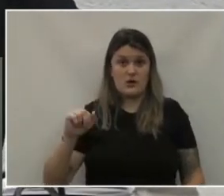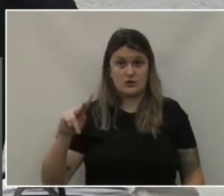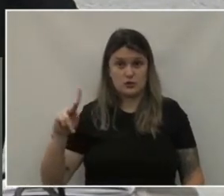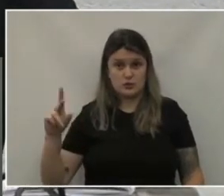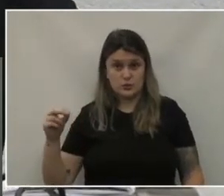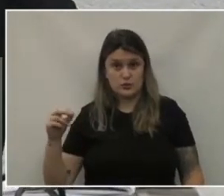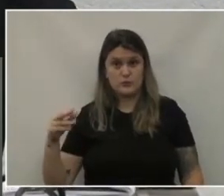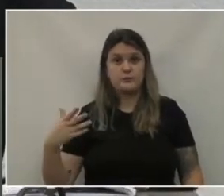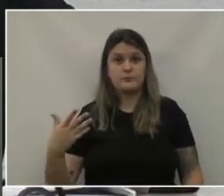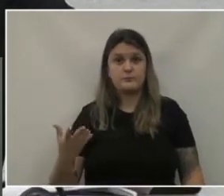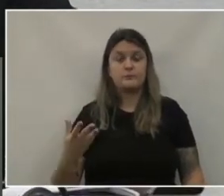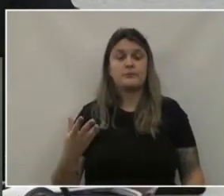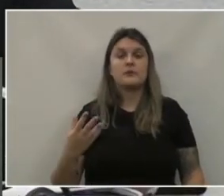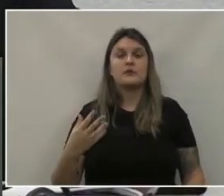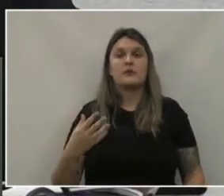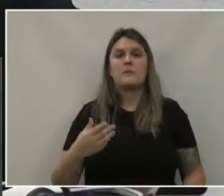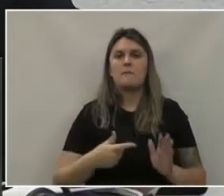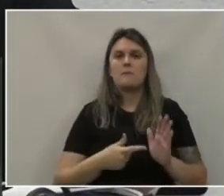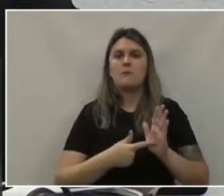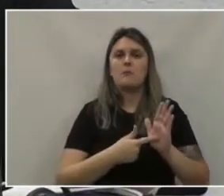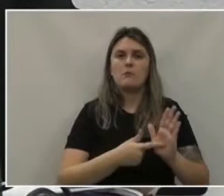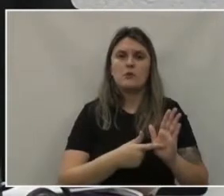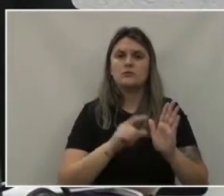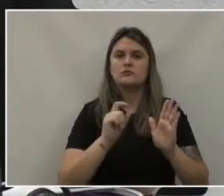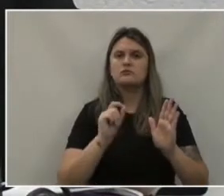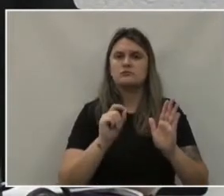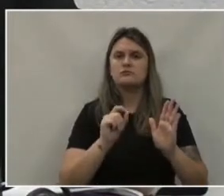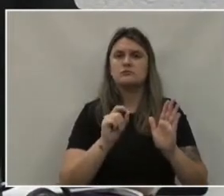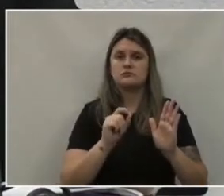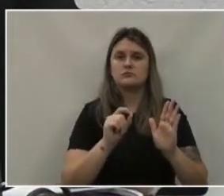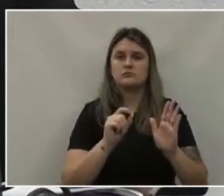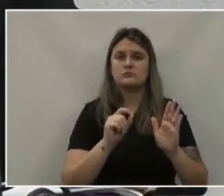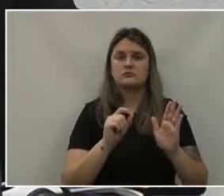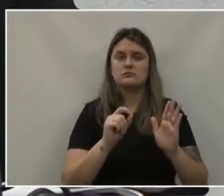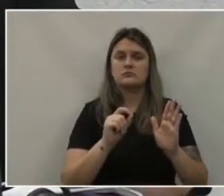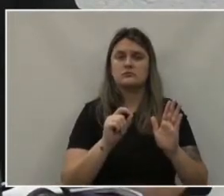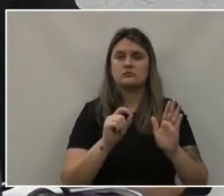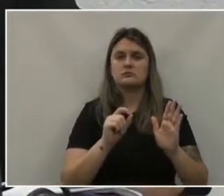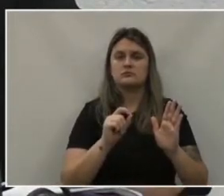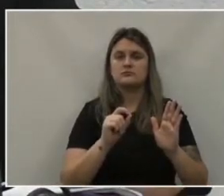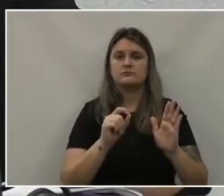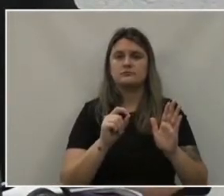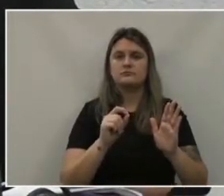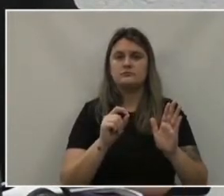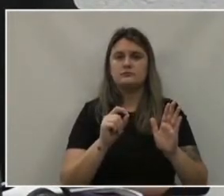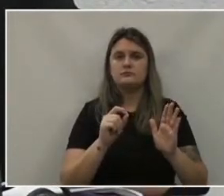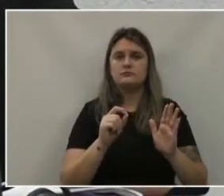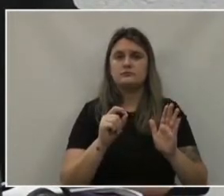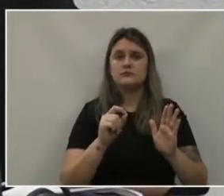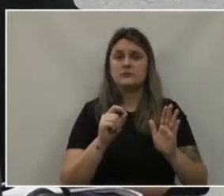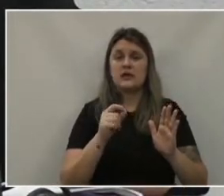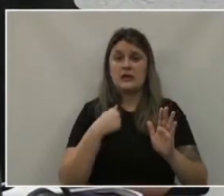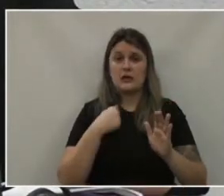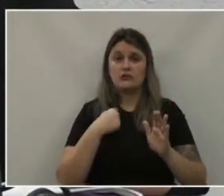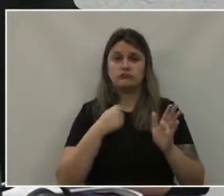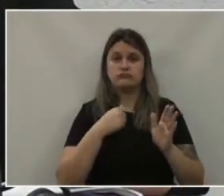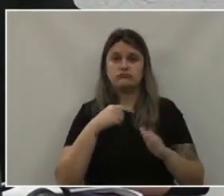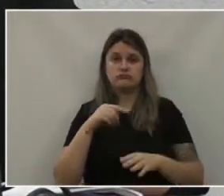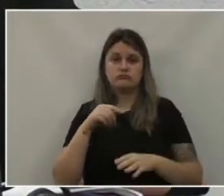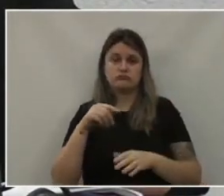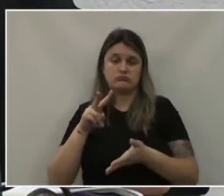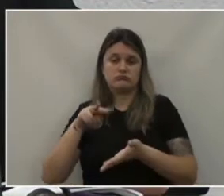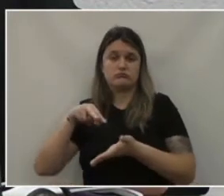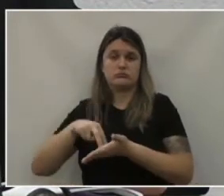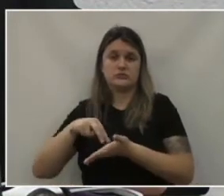Tica, traz à tona o que eu falei no final da minha palavra, na